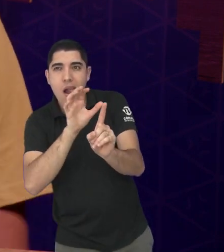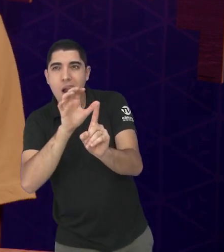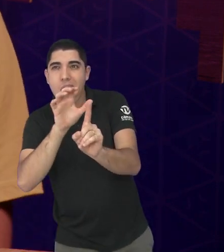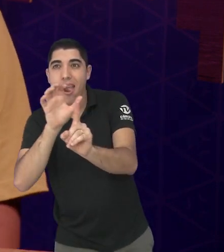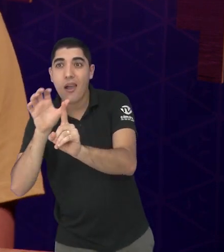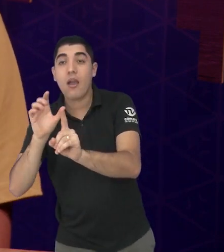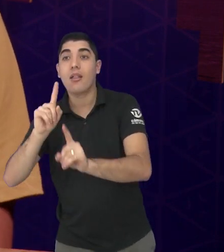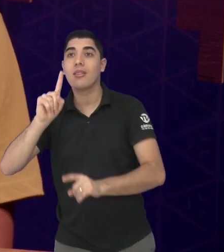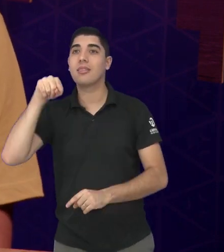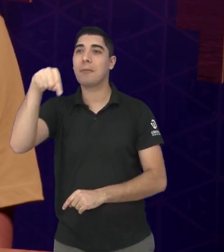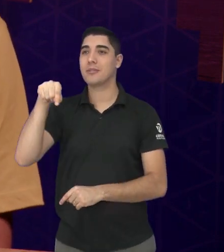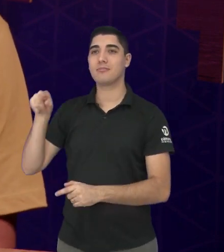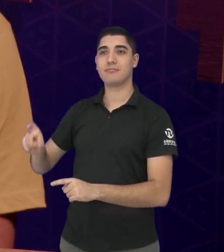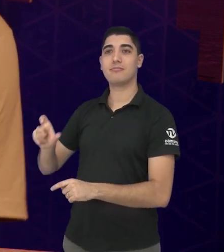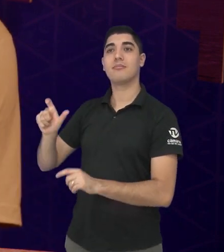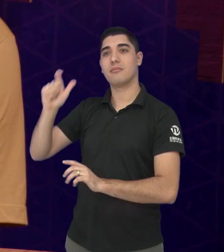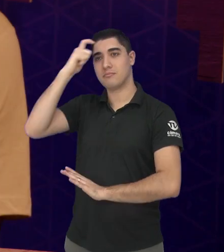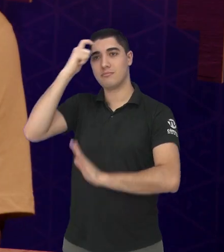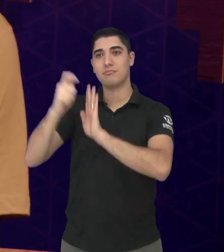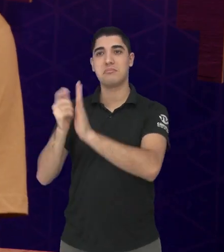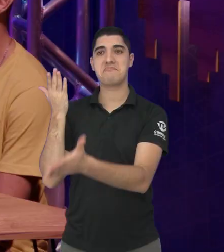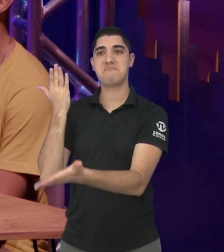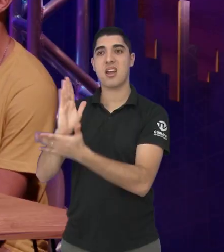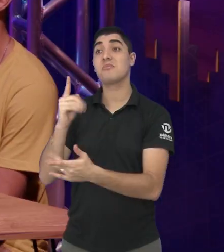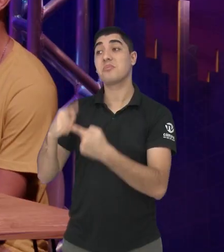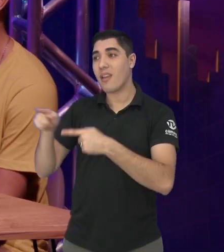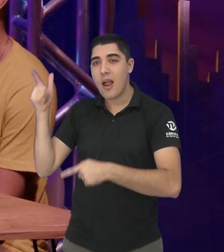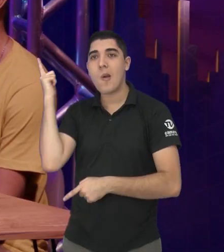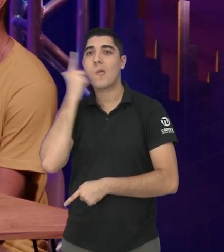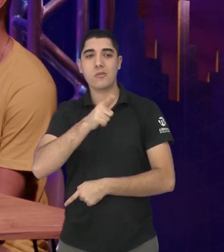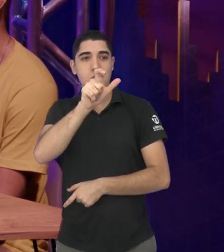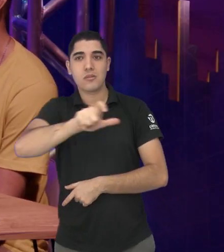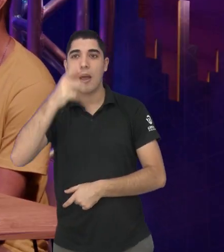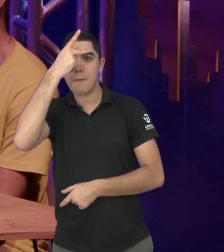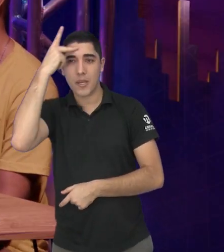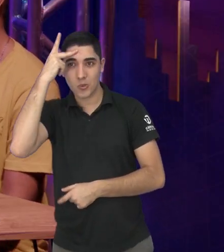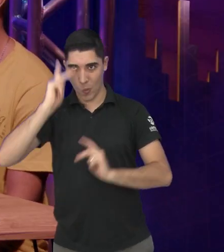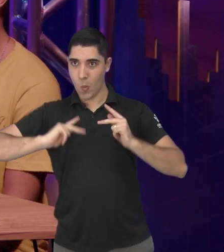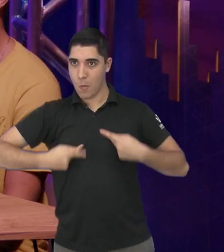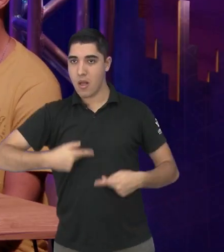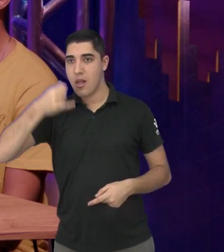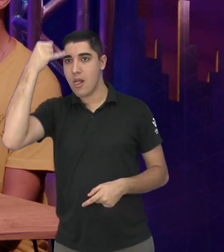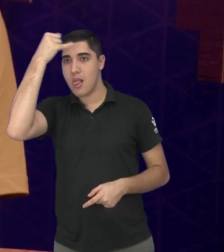E ela passa no teste de Turing porque ela conseguiu enganar um ser humano.